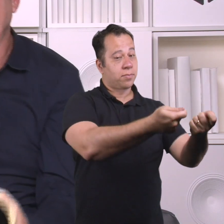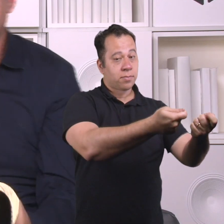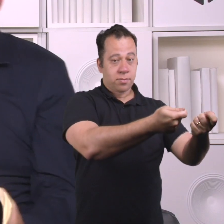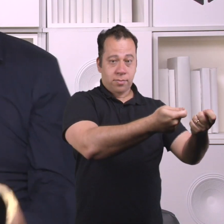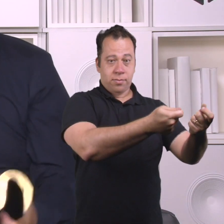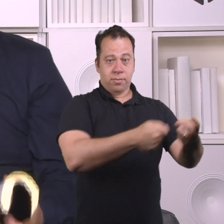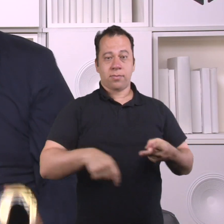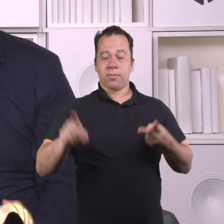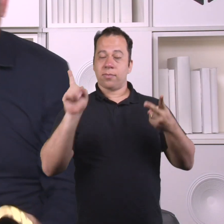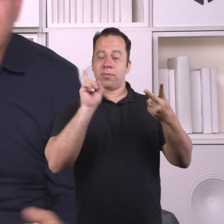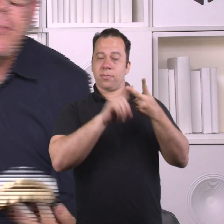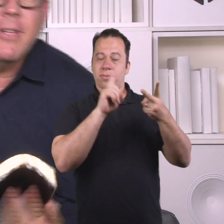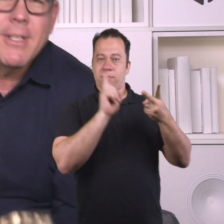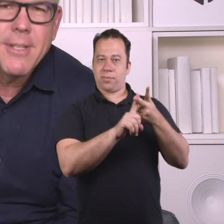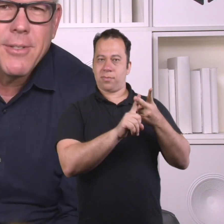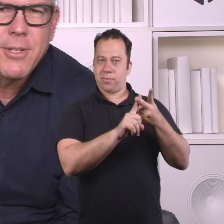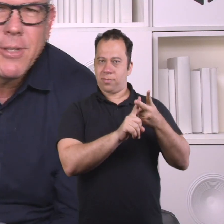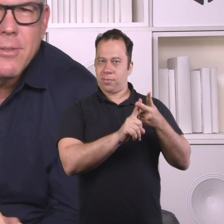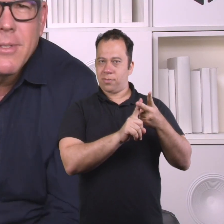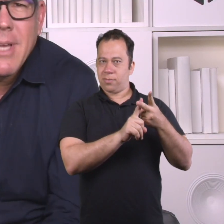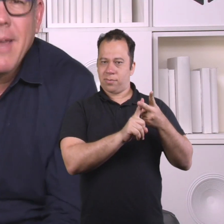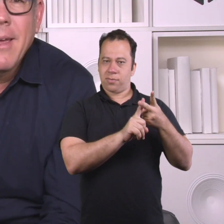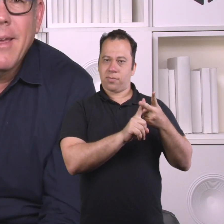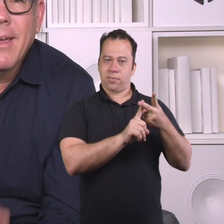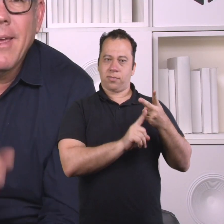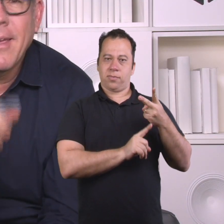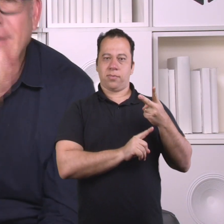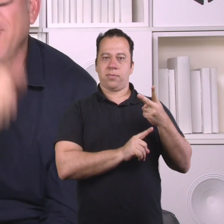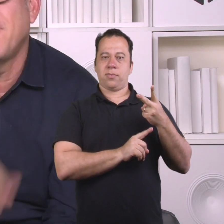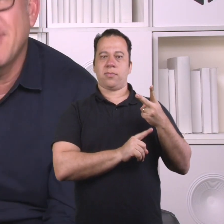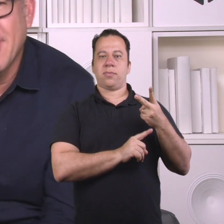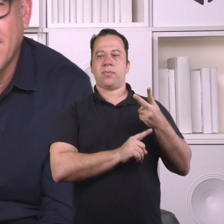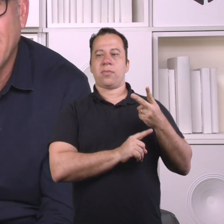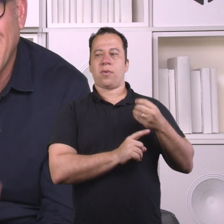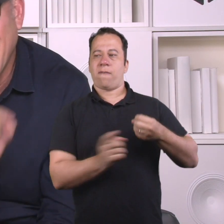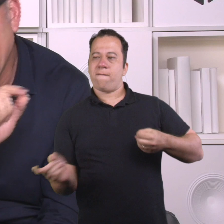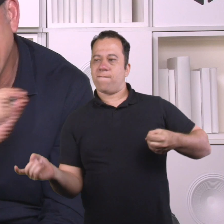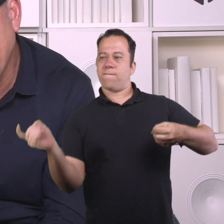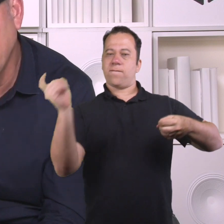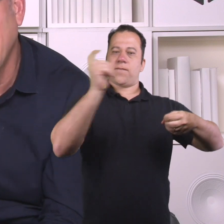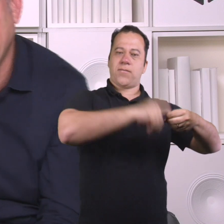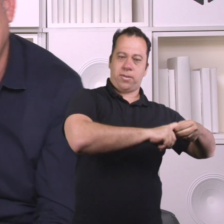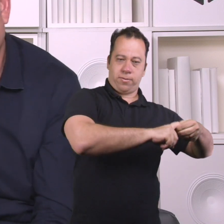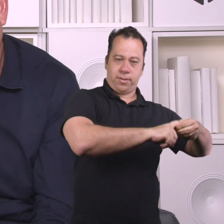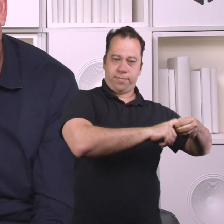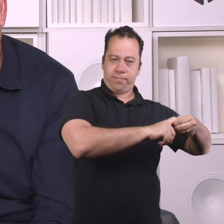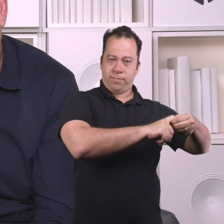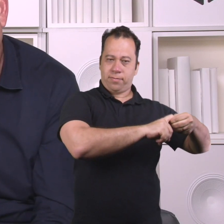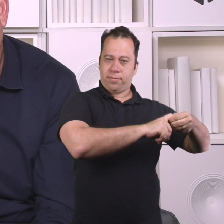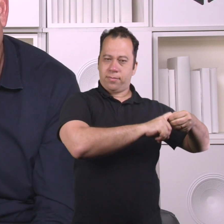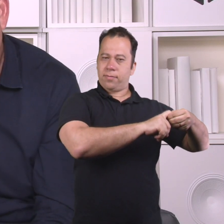A segunda palavra do Manual de Finanças de Jesus é restituição, restituir.